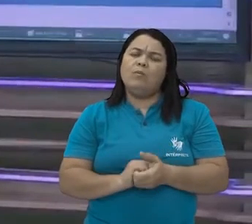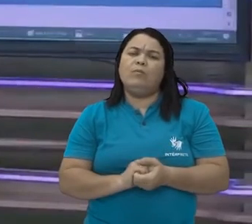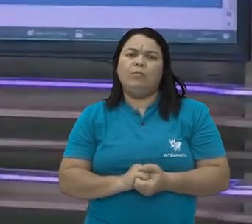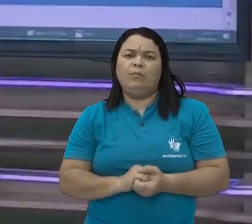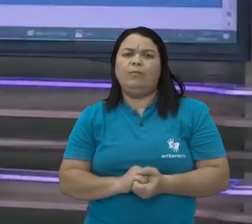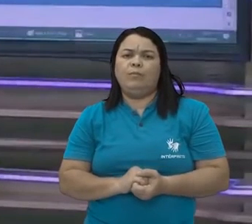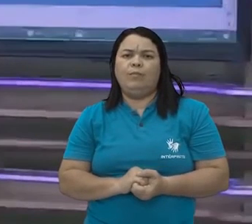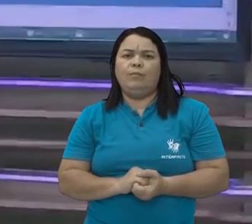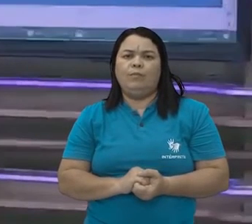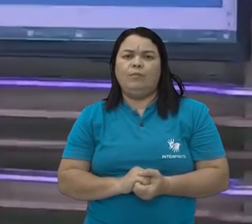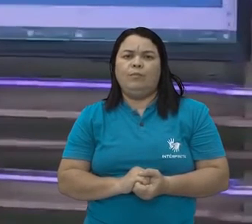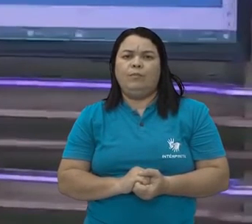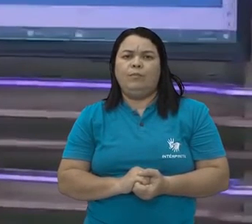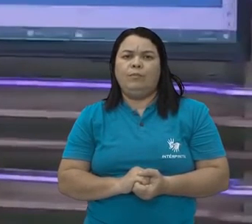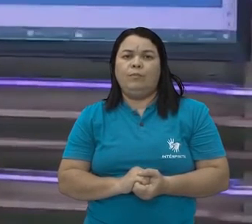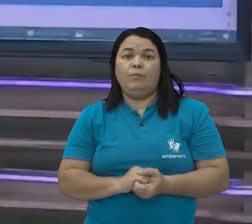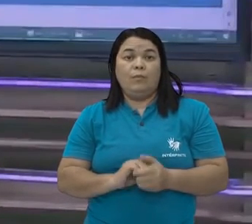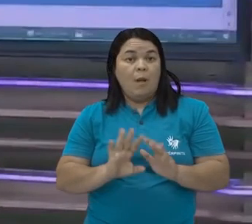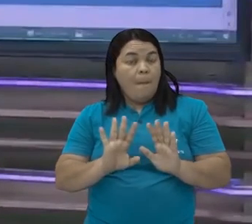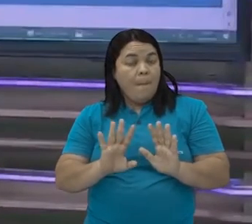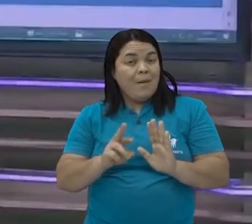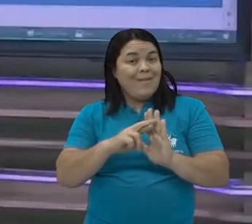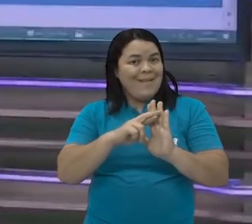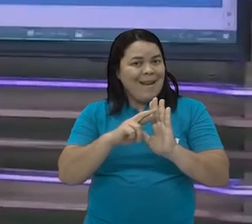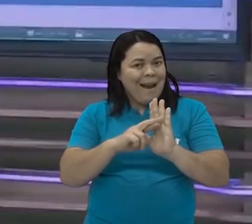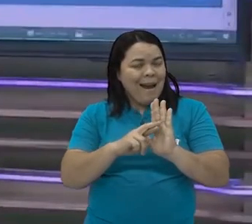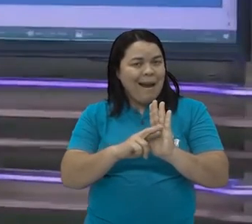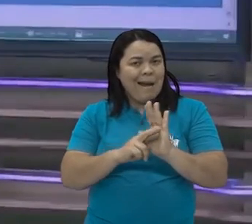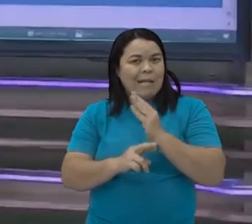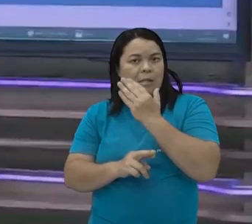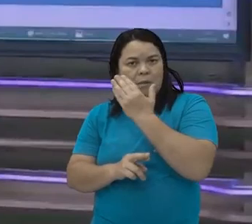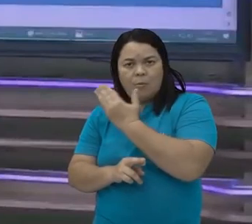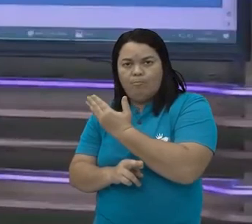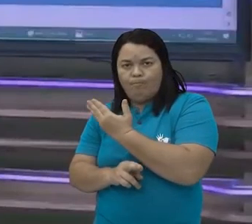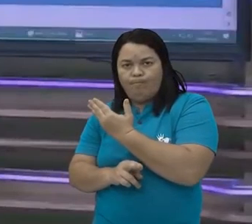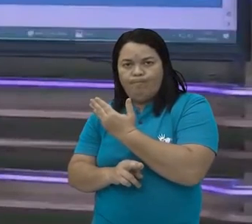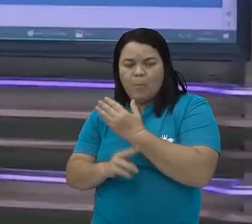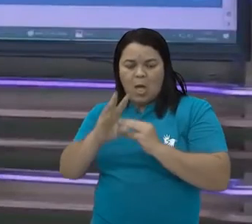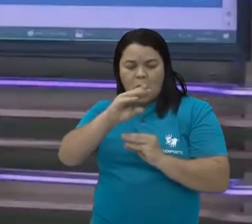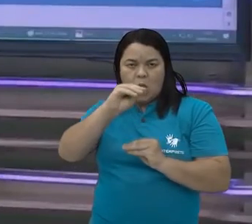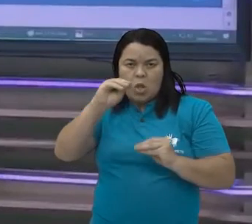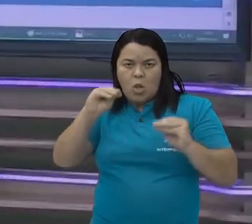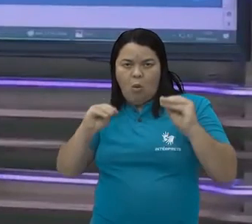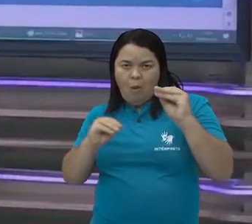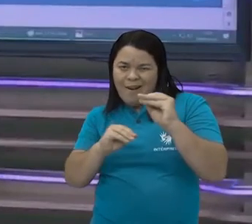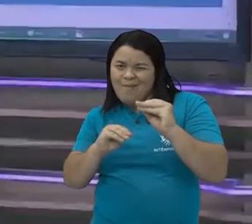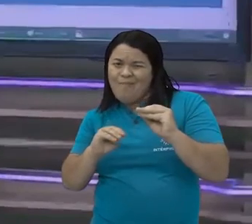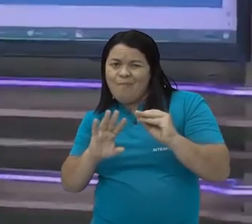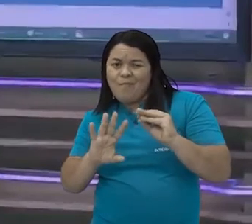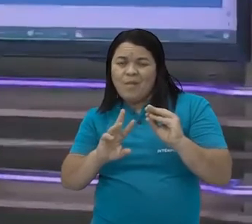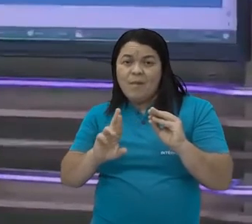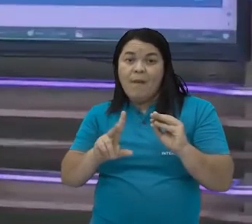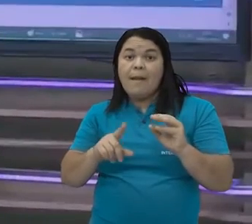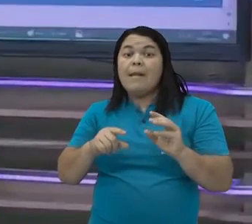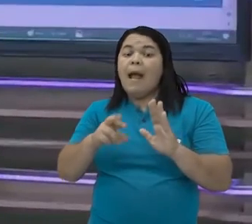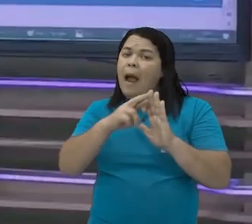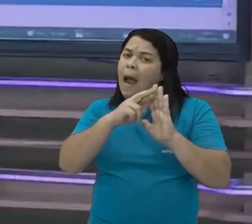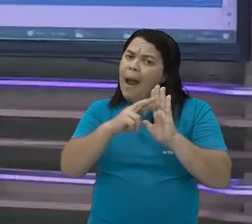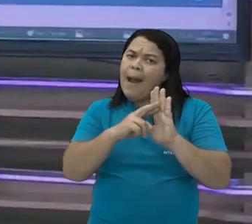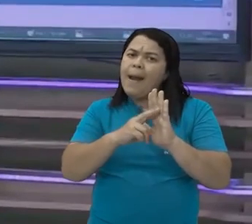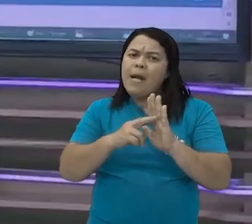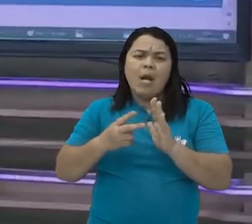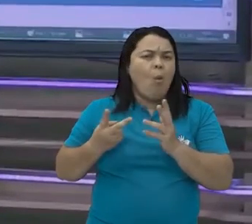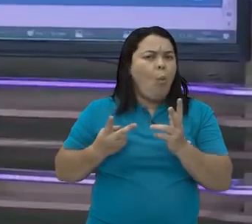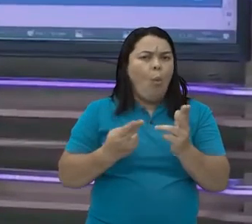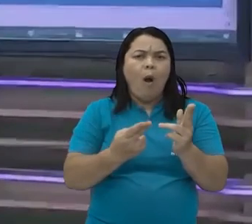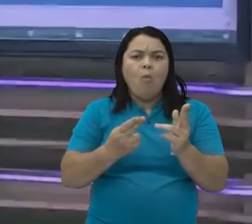agora vai ser negativo. Mas a regra, embora as trocas sejam diferentes, a regra primeira é a mesma, que